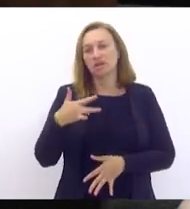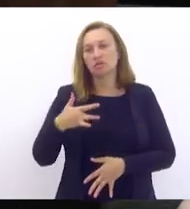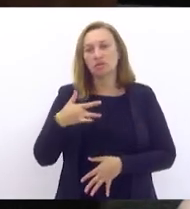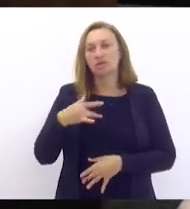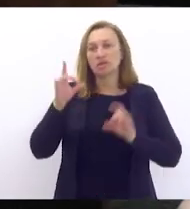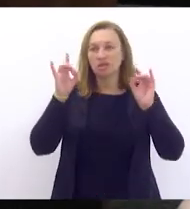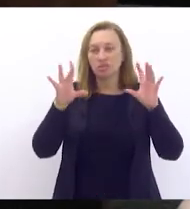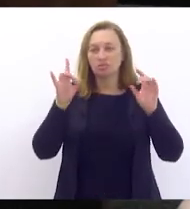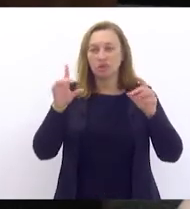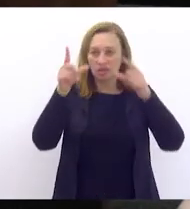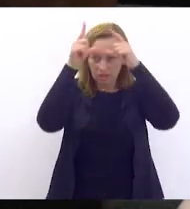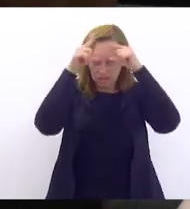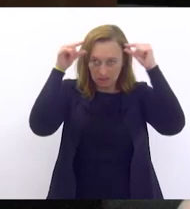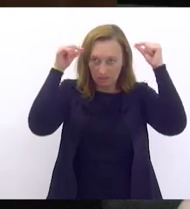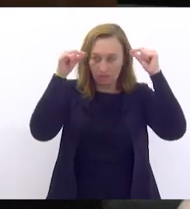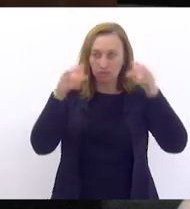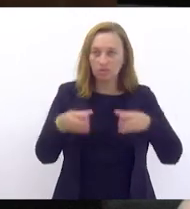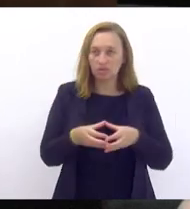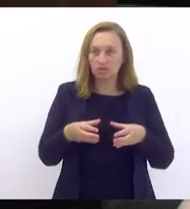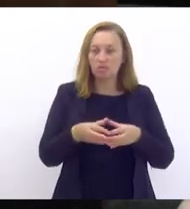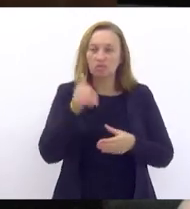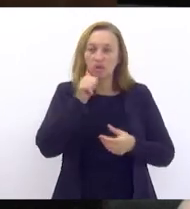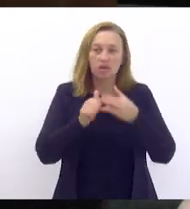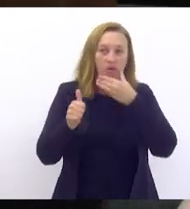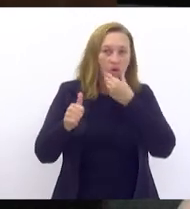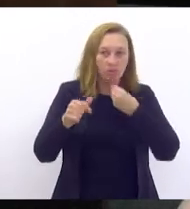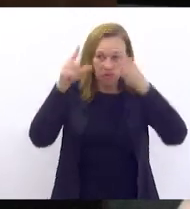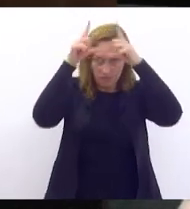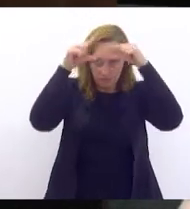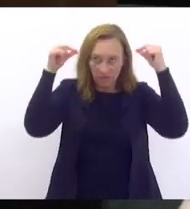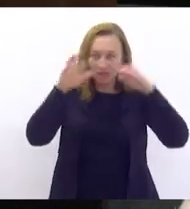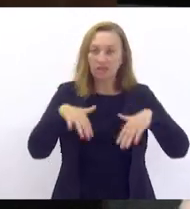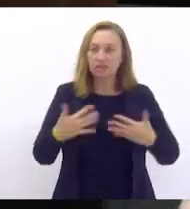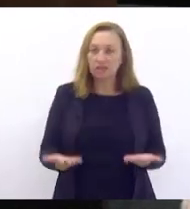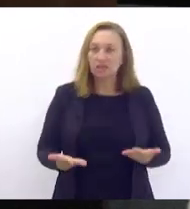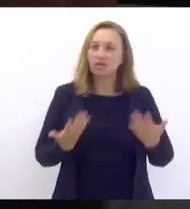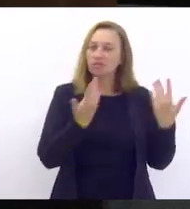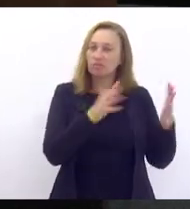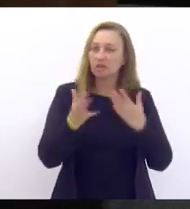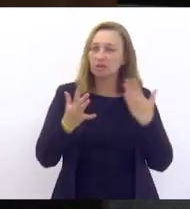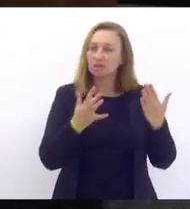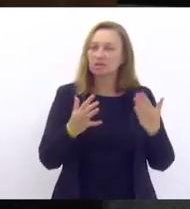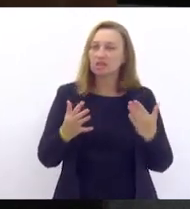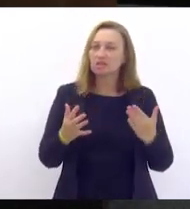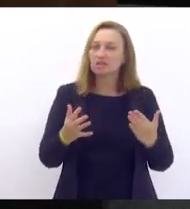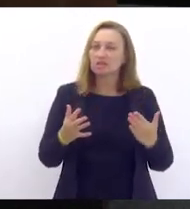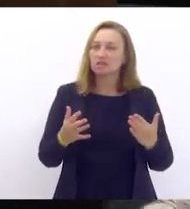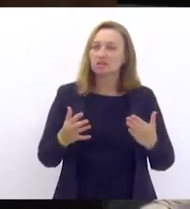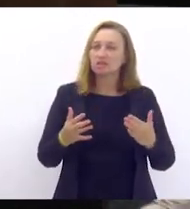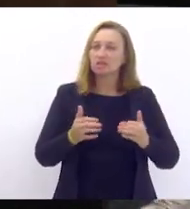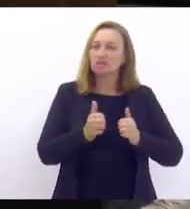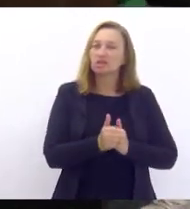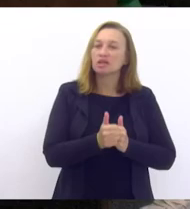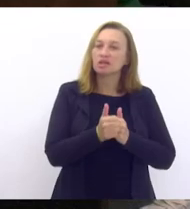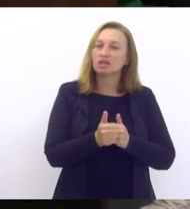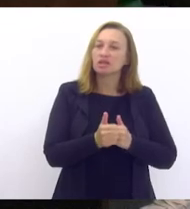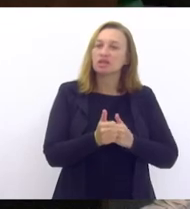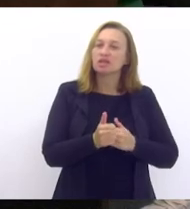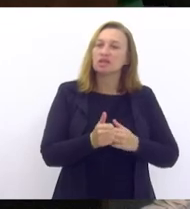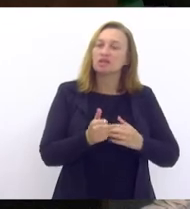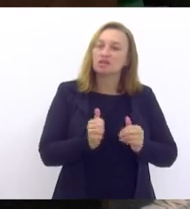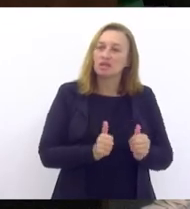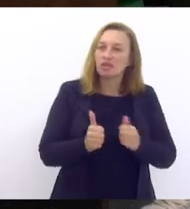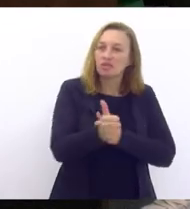especialmente a categoria das enfermeiras e dos enfermeiros. Então, a comemoração dessas e desses que foram linha de frente no combate à